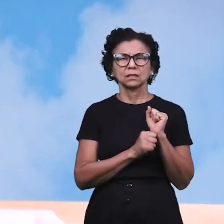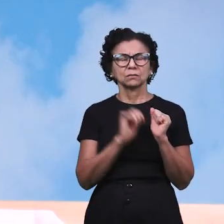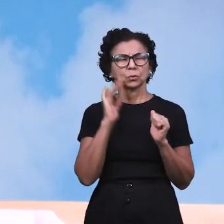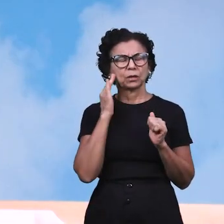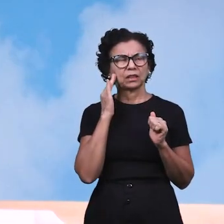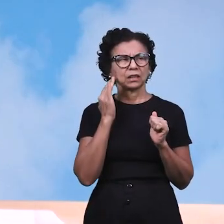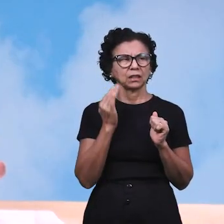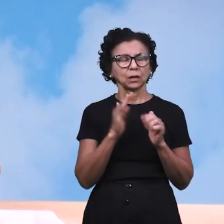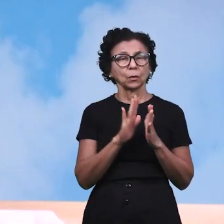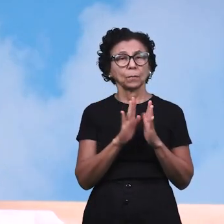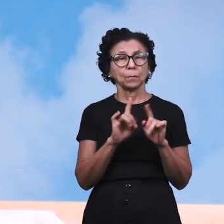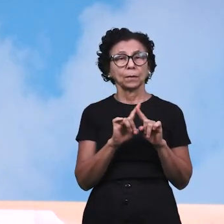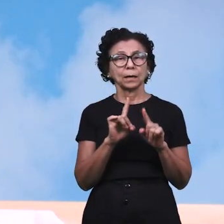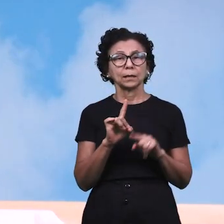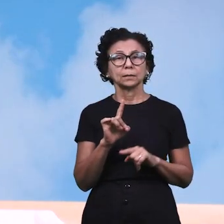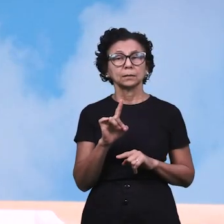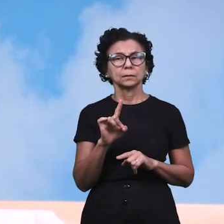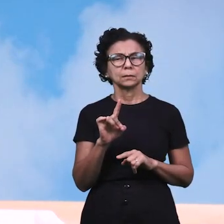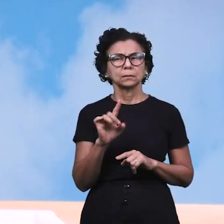saída, gravíssima,